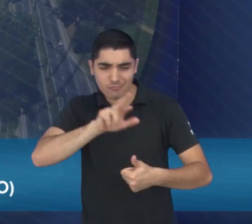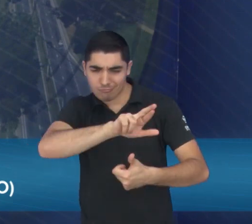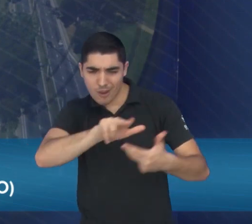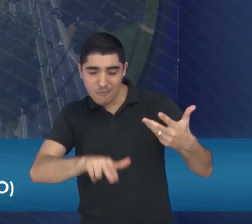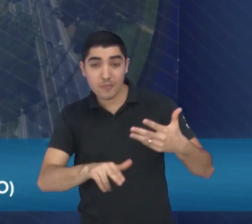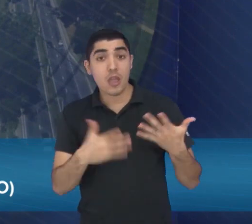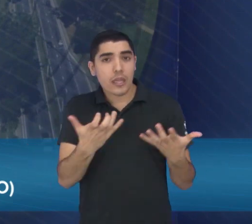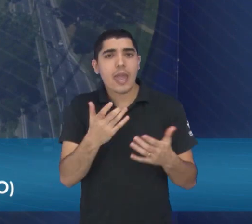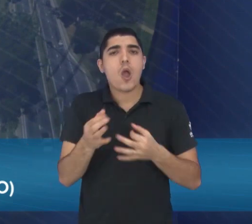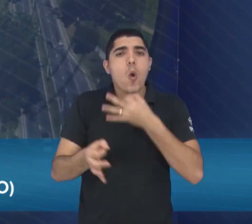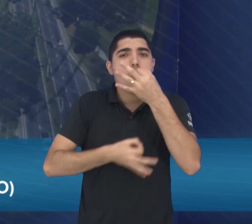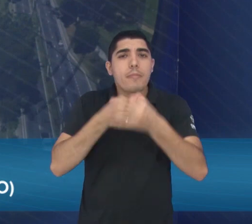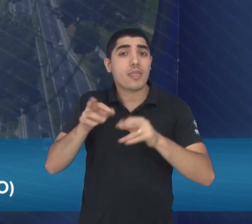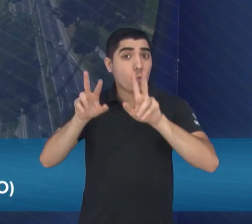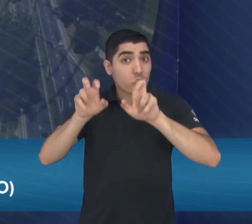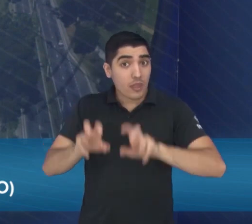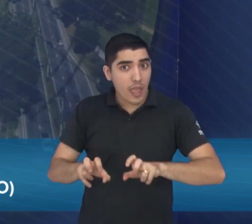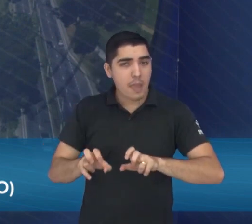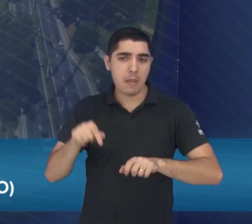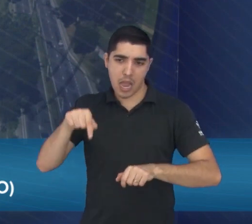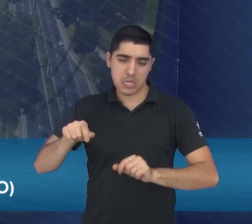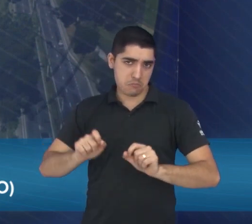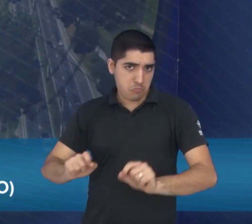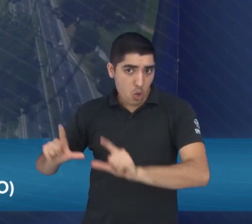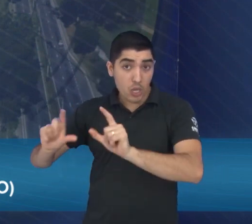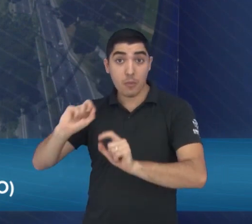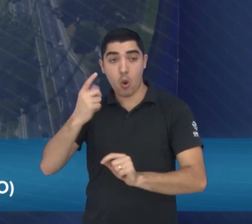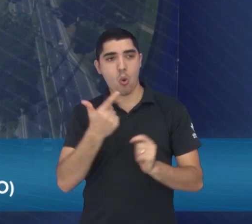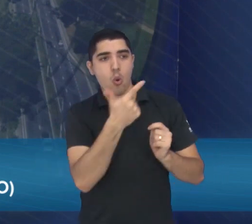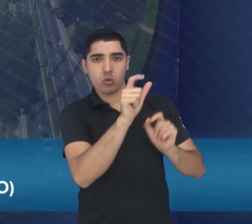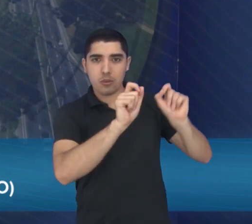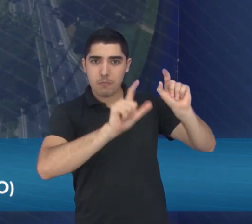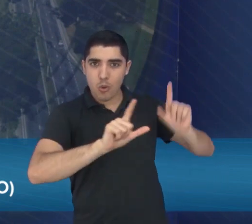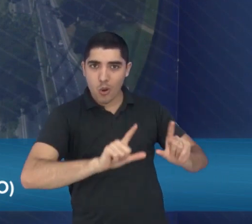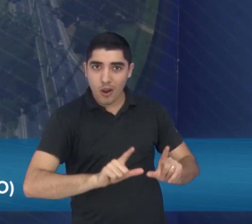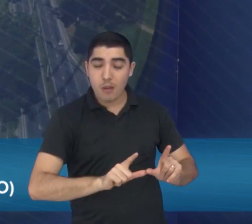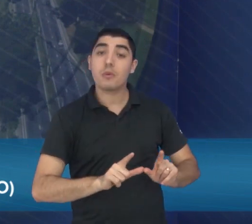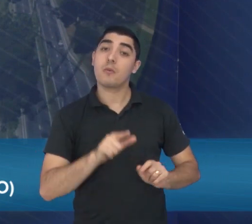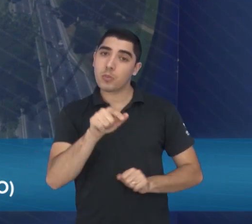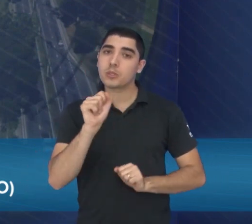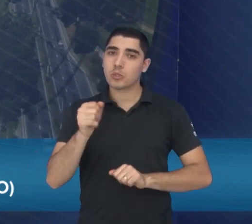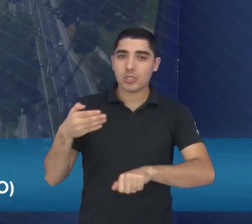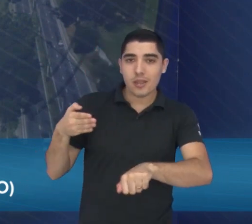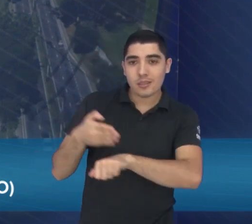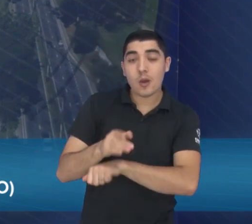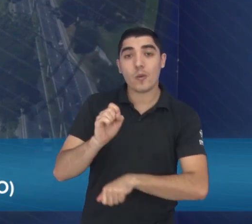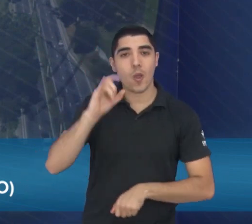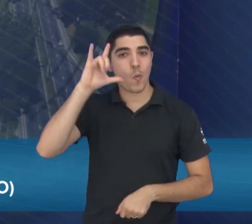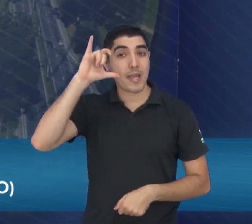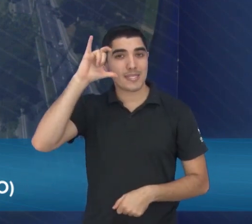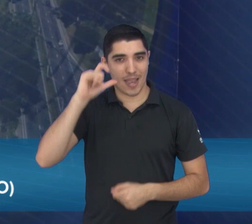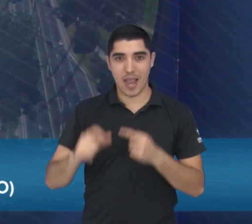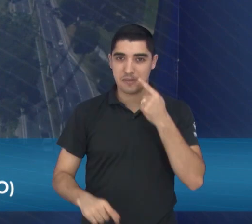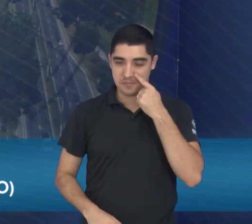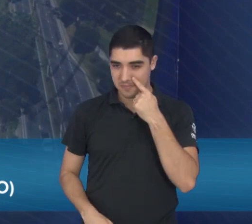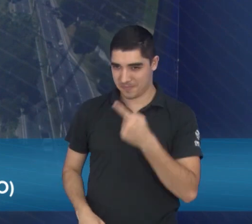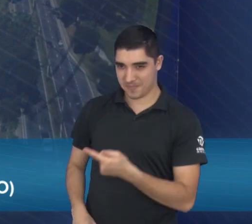enviar sugestões de pauta, seja para o Diálogos ou para os demais programas da casa, acessem também o nosso Instagram, que é